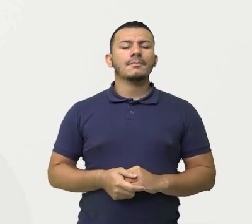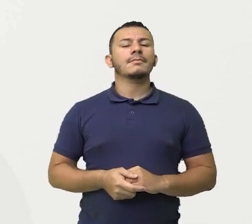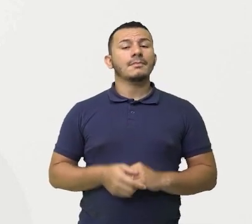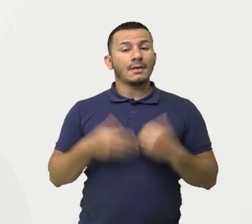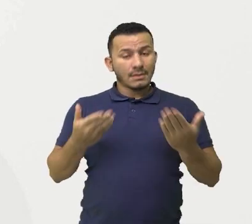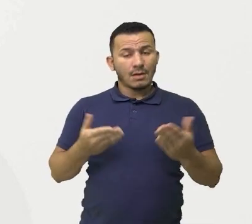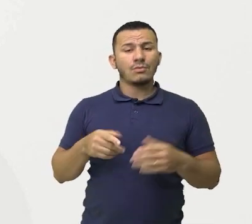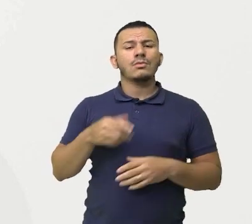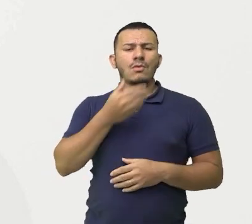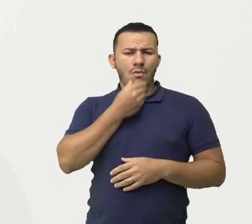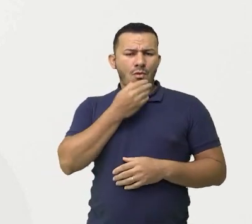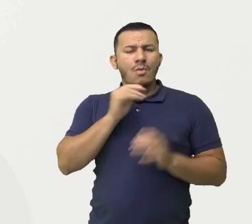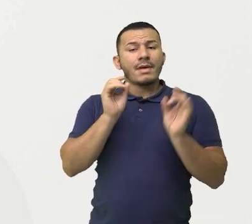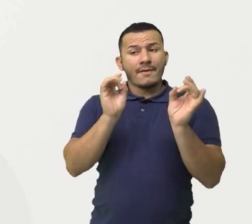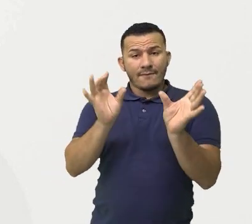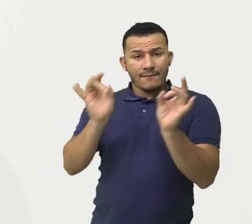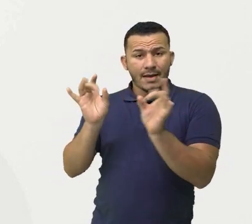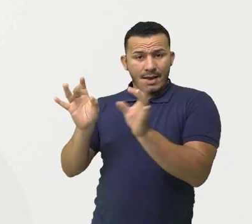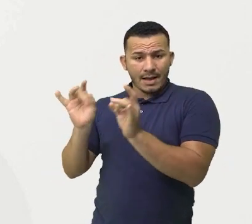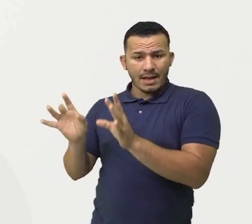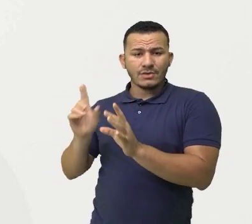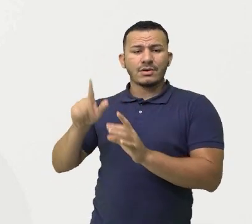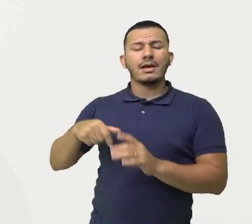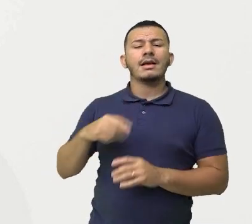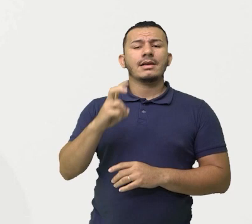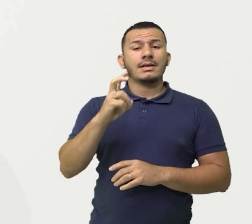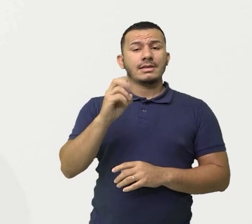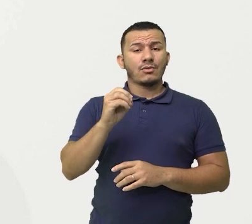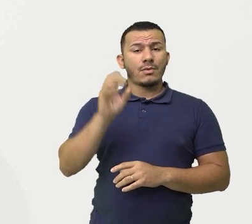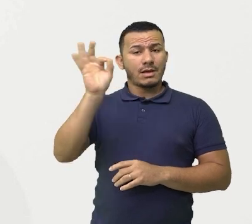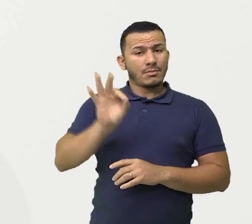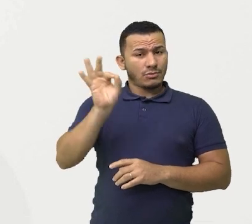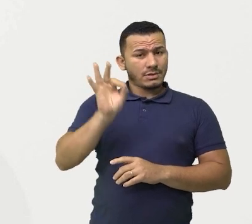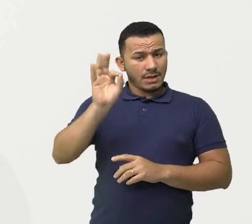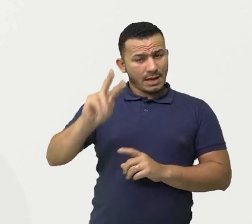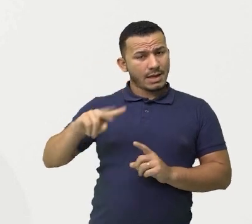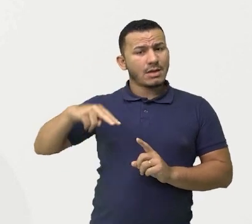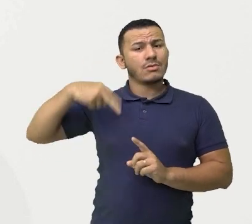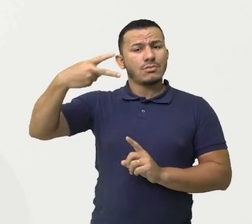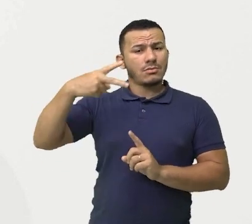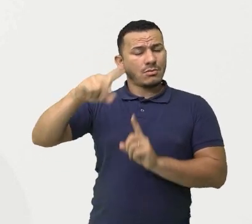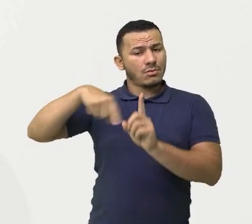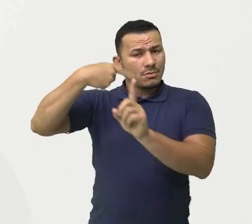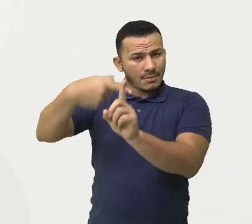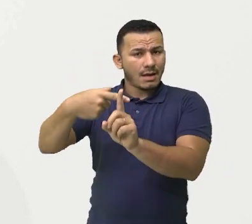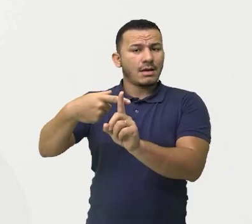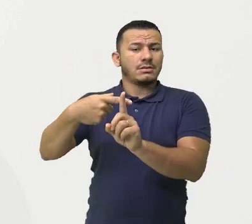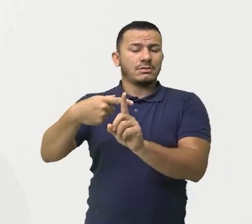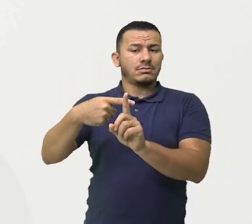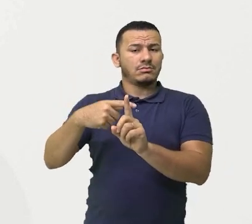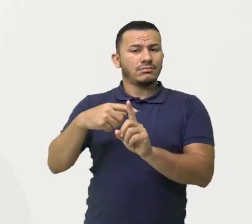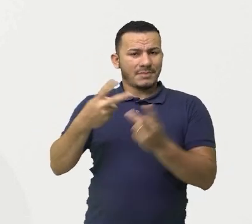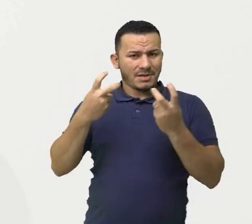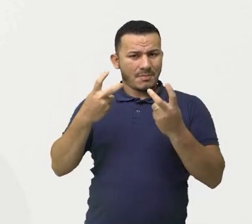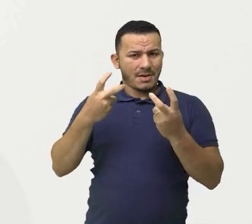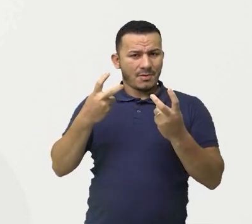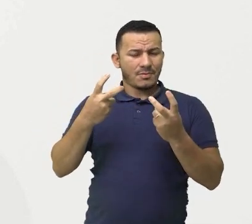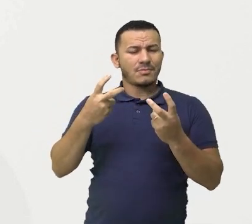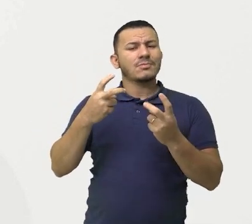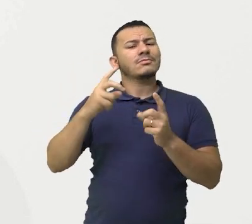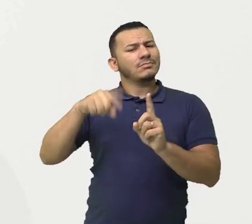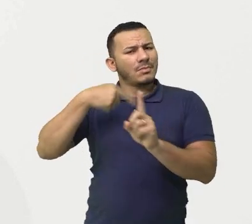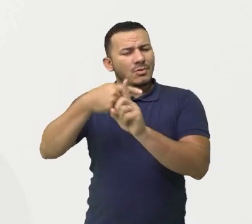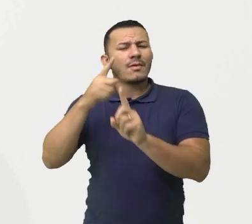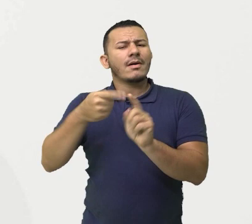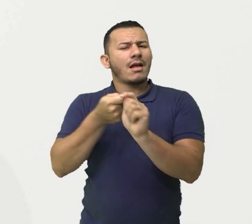Sabendo que ele vende cada bolo com aumento de 50%. Teve um acréscimo, aumentou o valor, porque tem